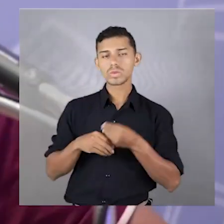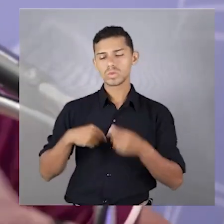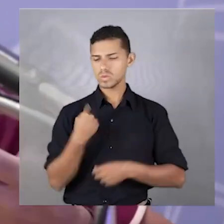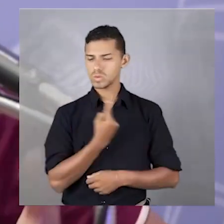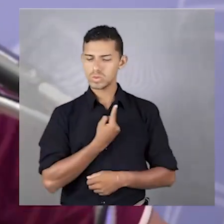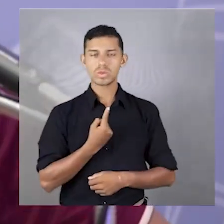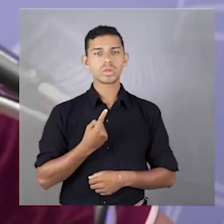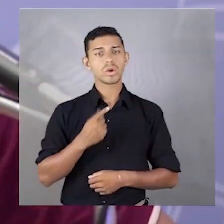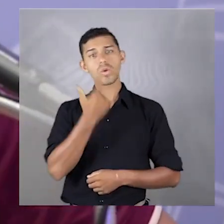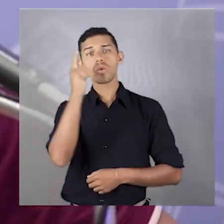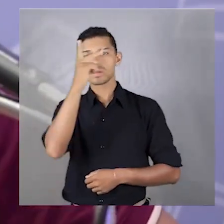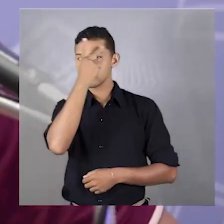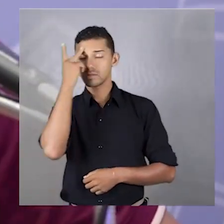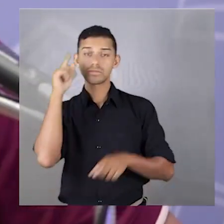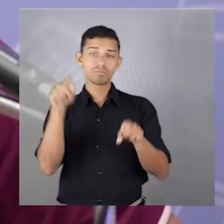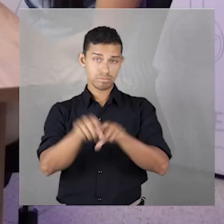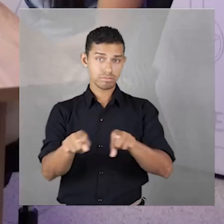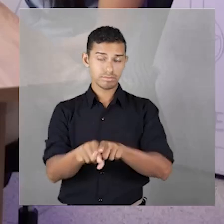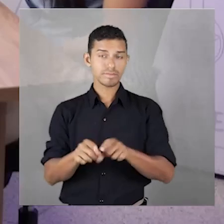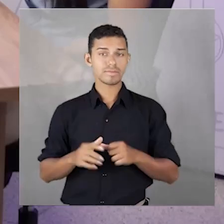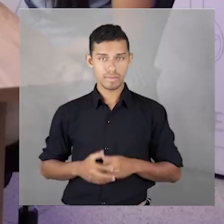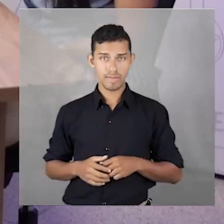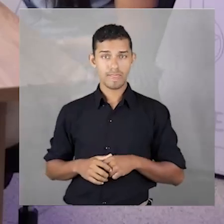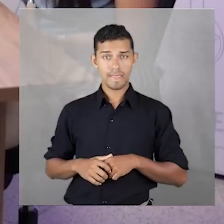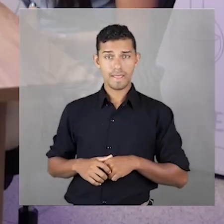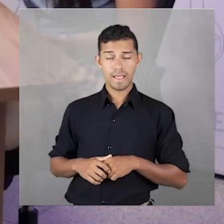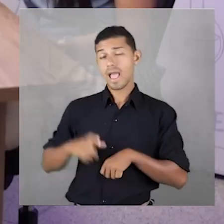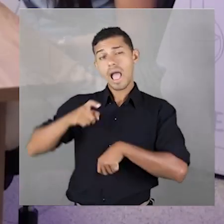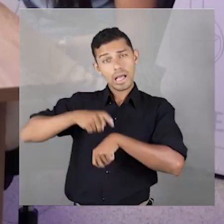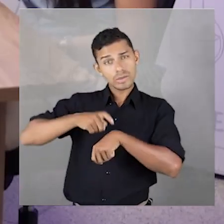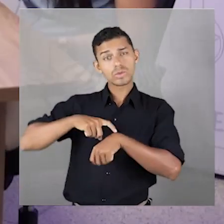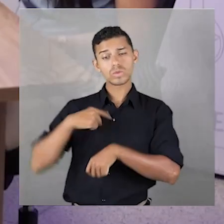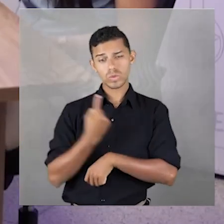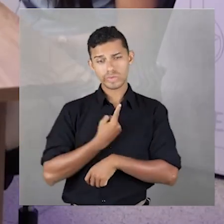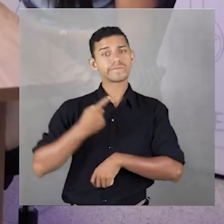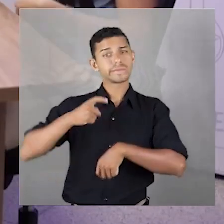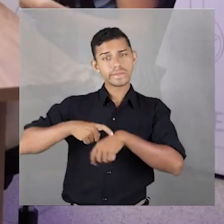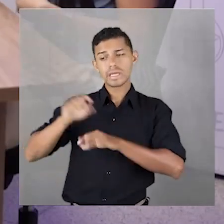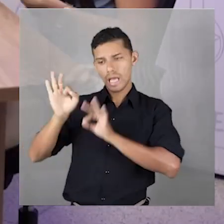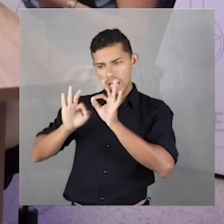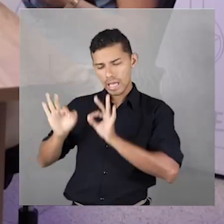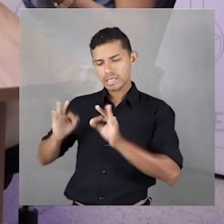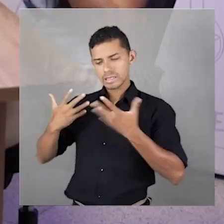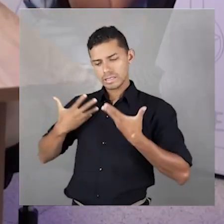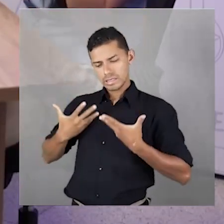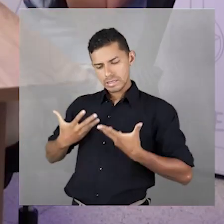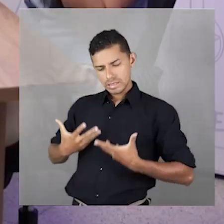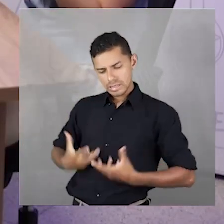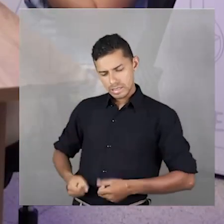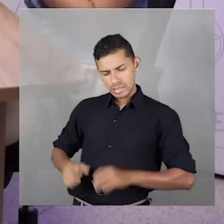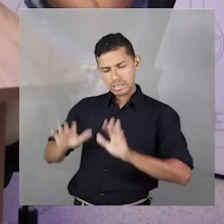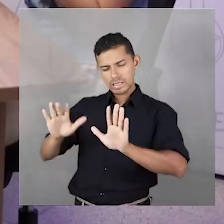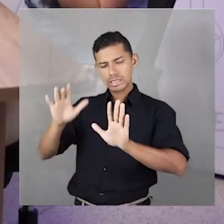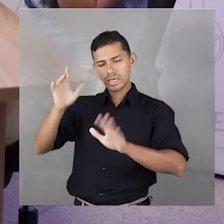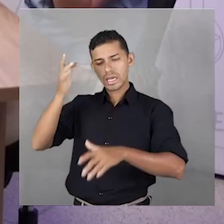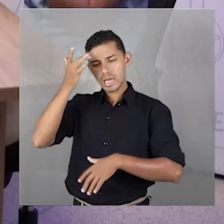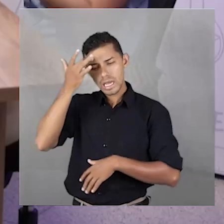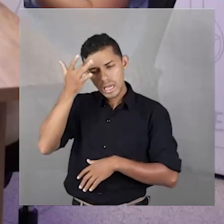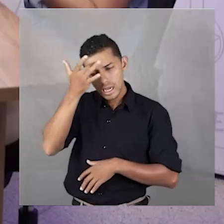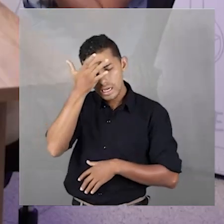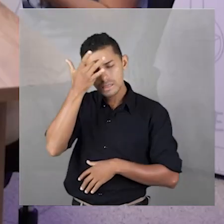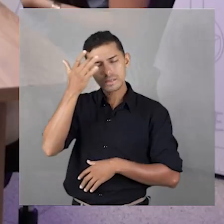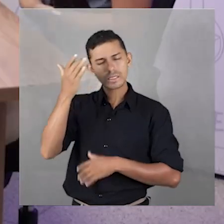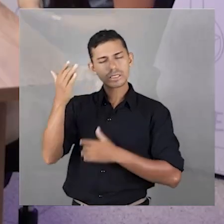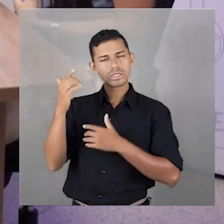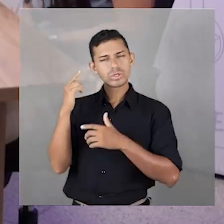a gente e com as outras pessoas também. É um tempinho que a gente precisa tirar, né? Tanto para descansar a cabeça, o corpo, Exatamente. Essa